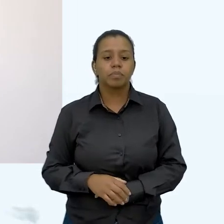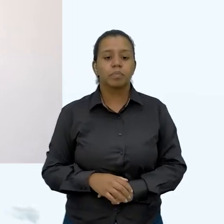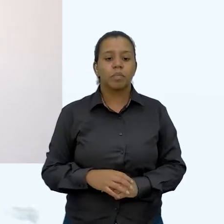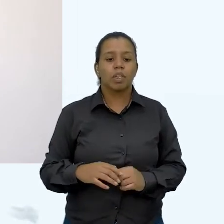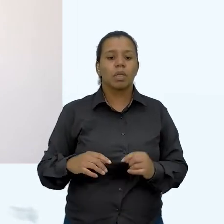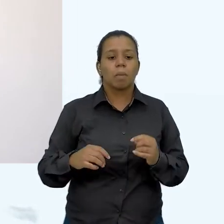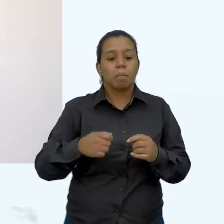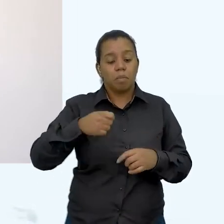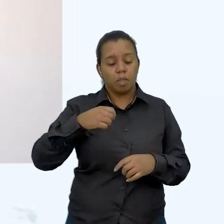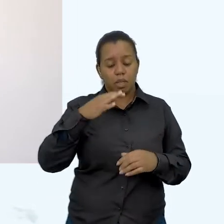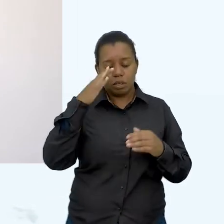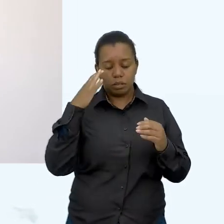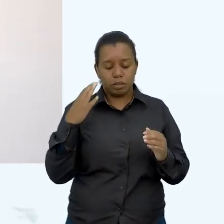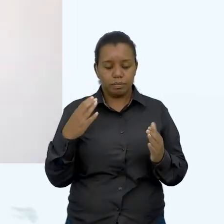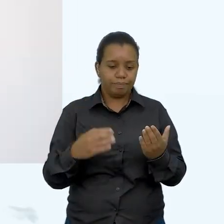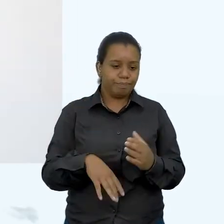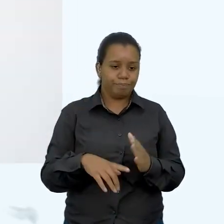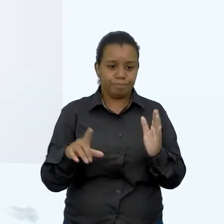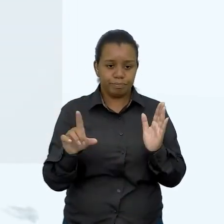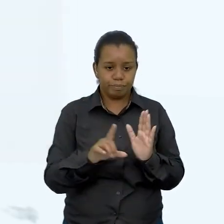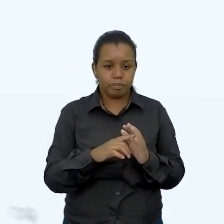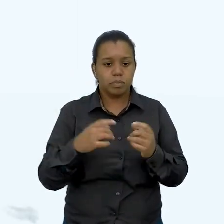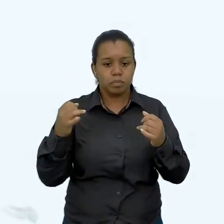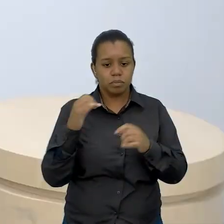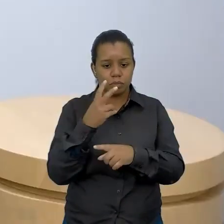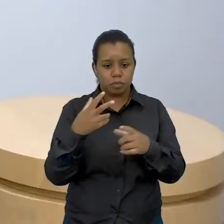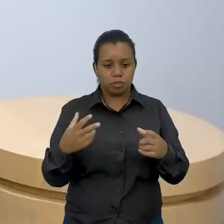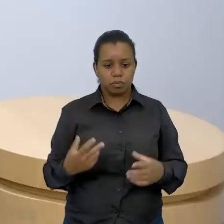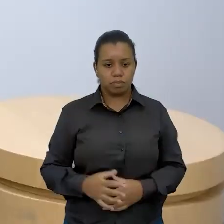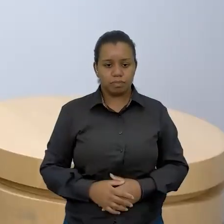DR obrigatório, né? Eu já falei sobre isso em um vídeo também.